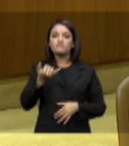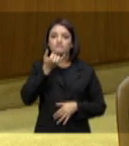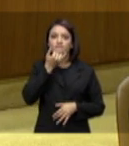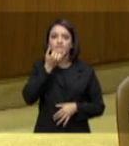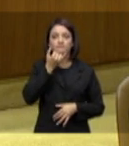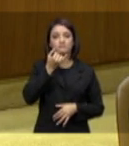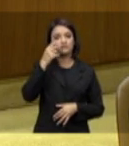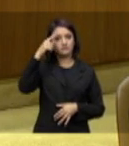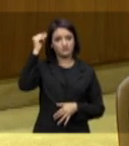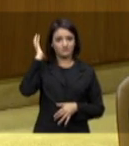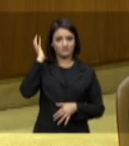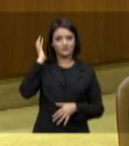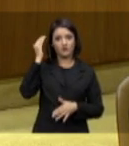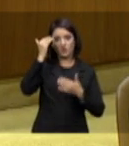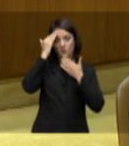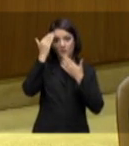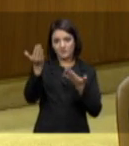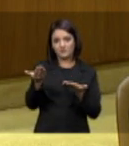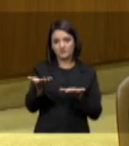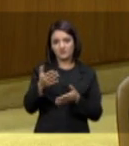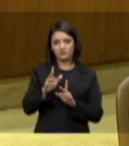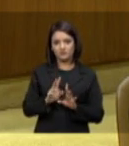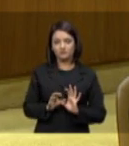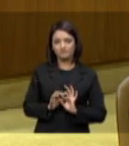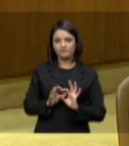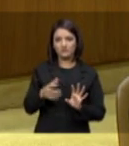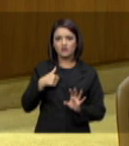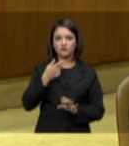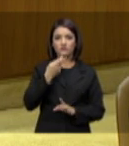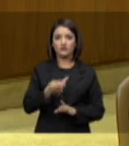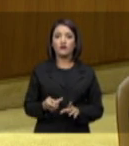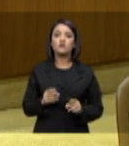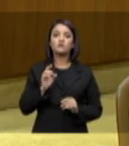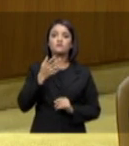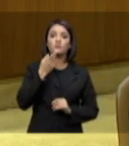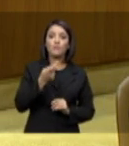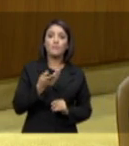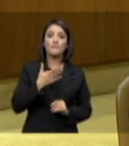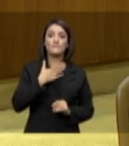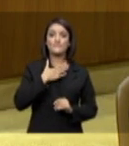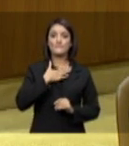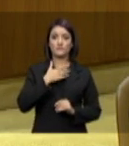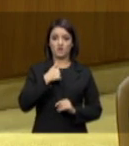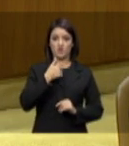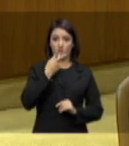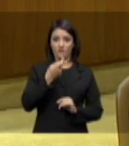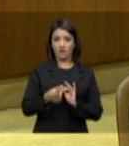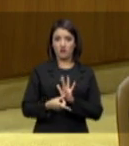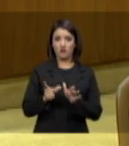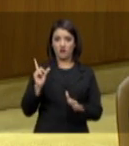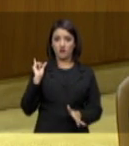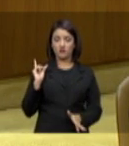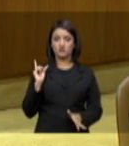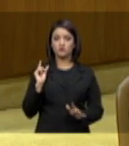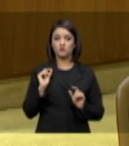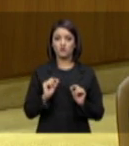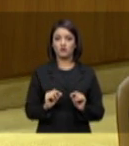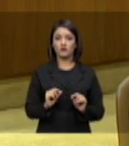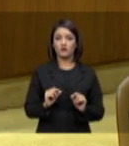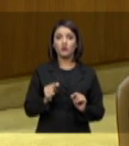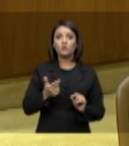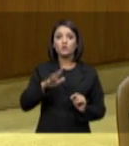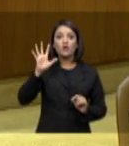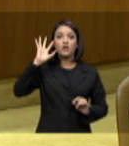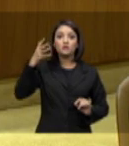parte agradeço antecipadamente o início do suco só para dizer que eu a minha referência anterior a extinção sem resolução